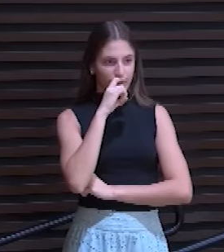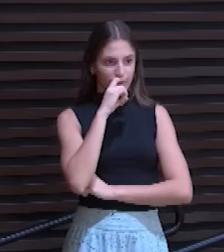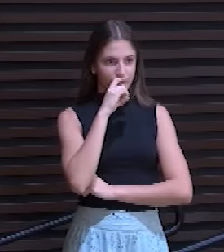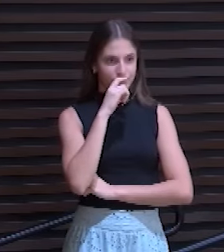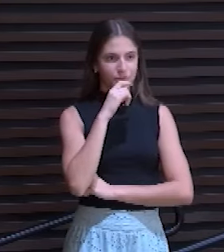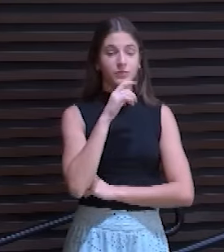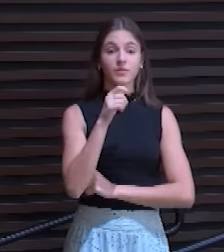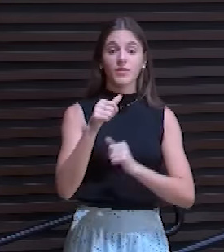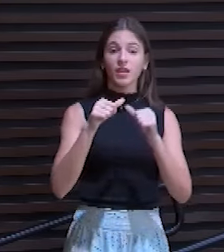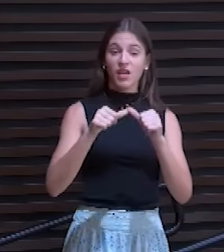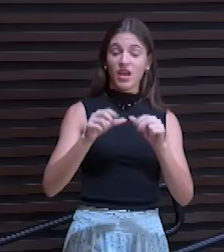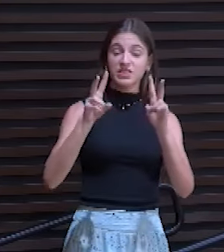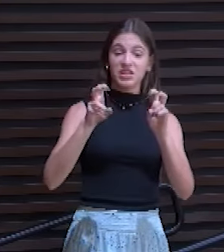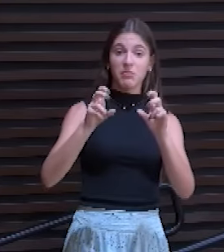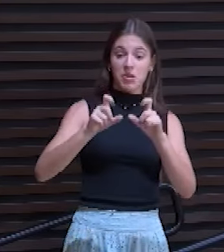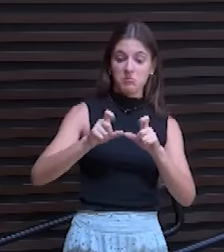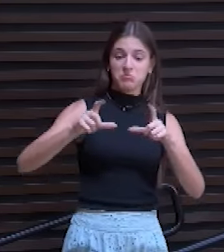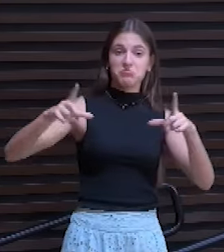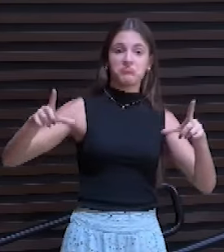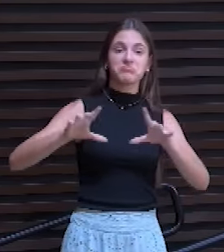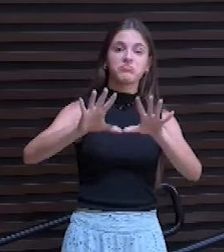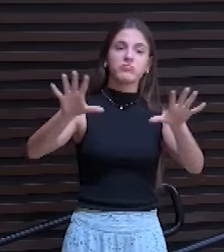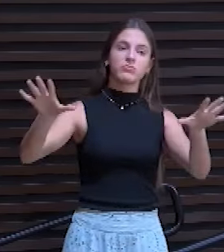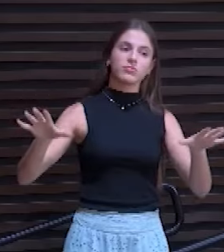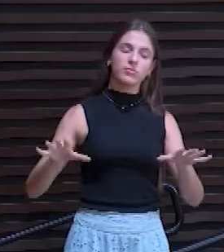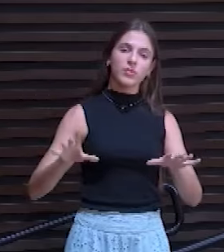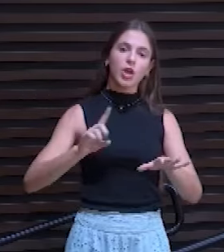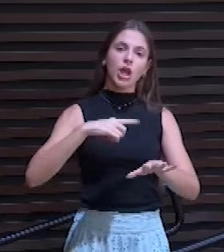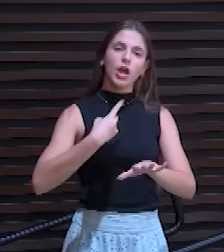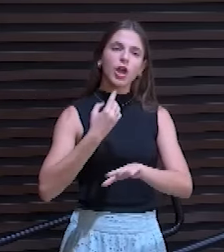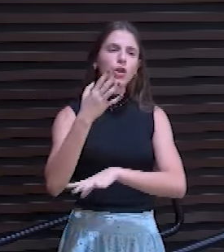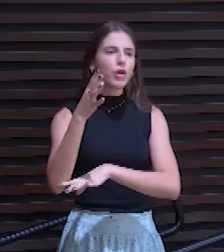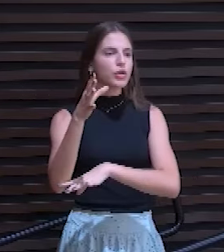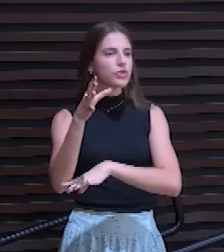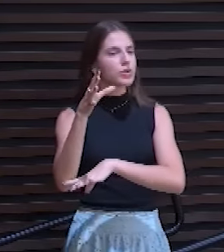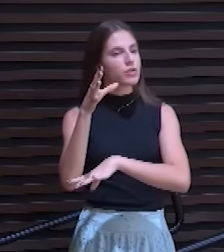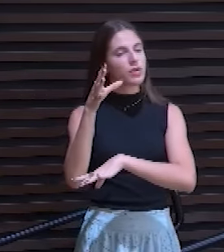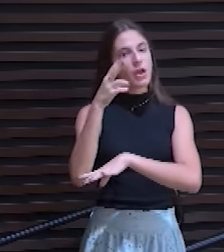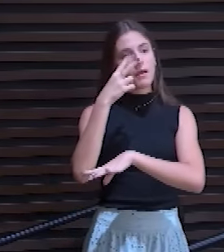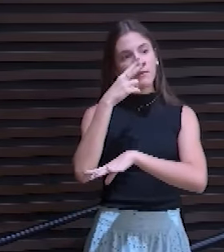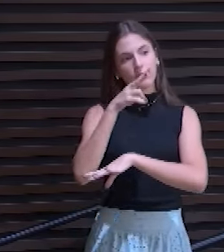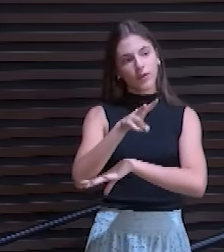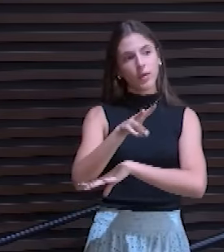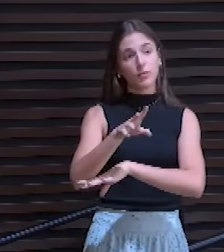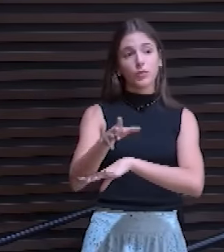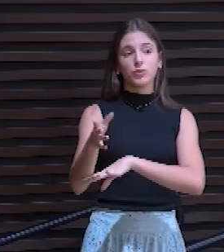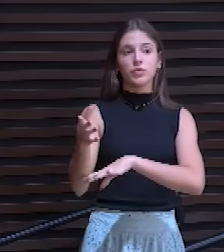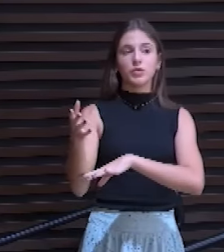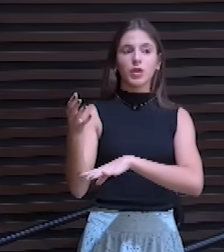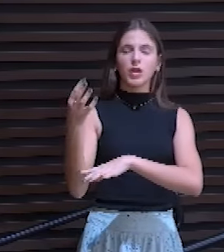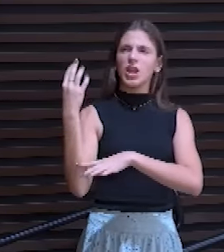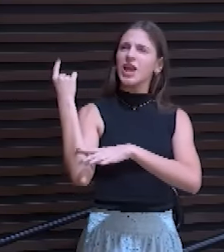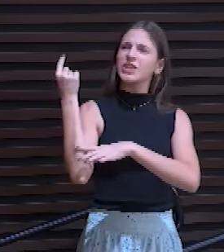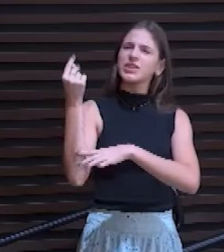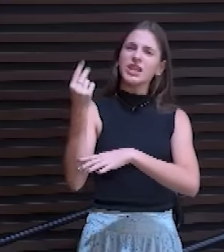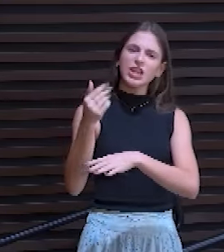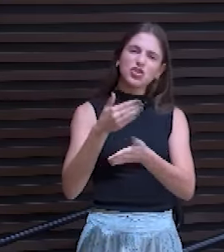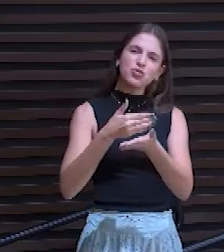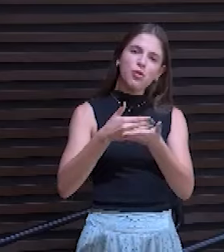Esse tema é muito amplo. Nós temos ouvido desde o começo do mês